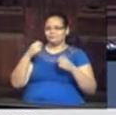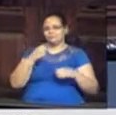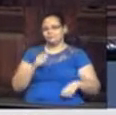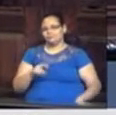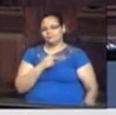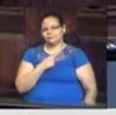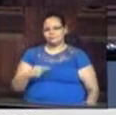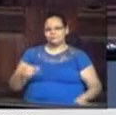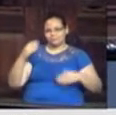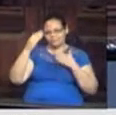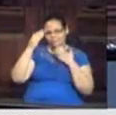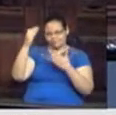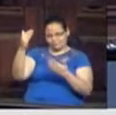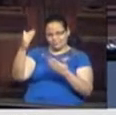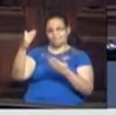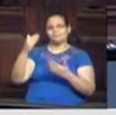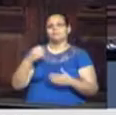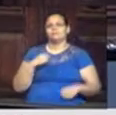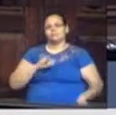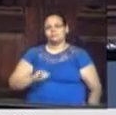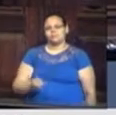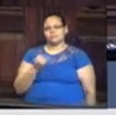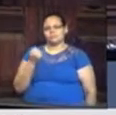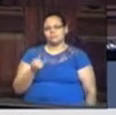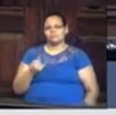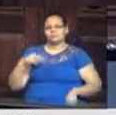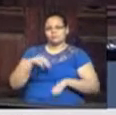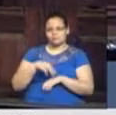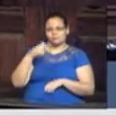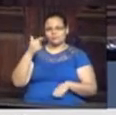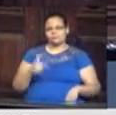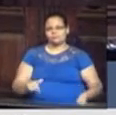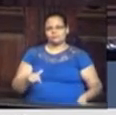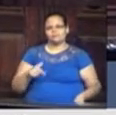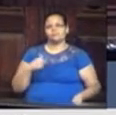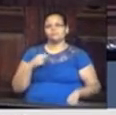presidente, e agradeço a oportunidade de subir essa tribuna novamente. Seguimos as discussões.